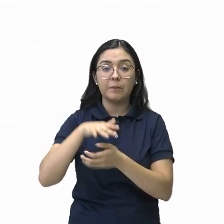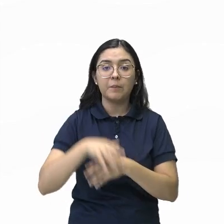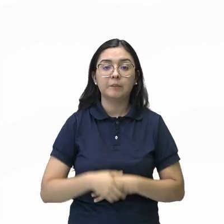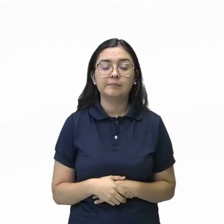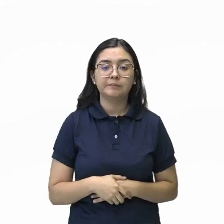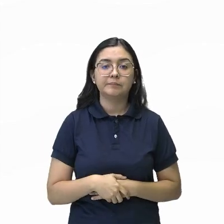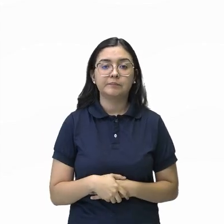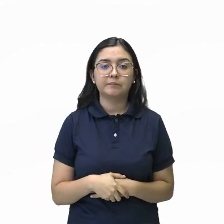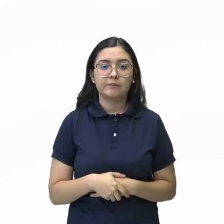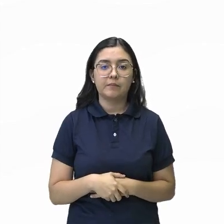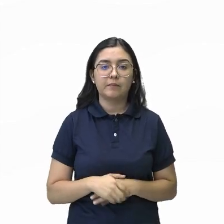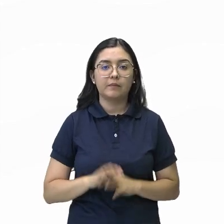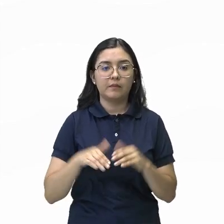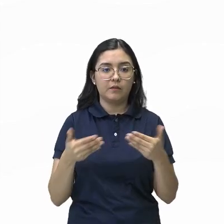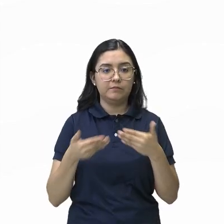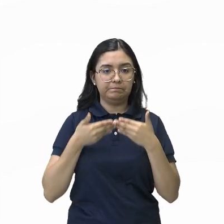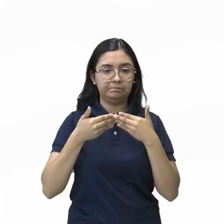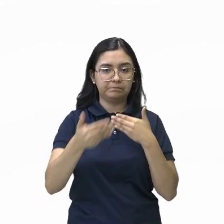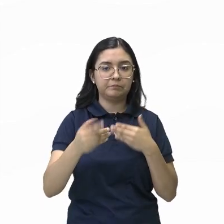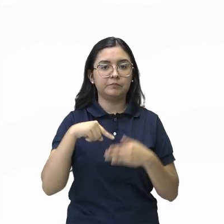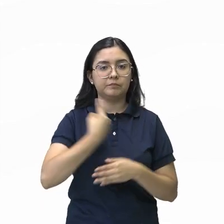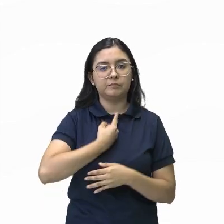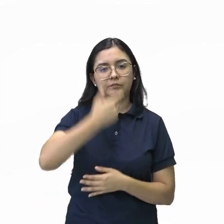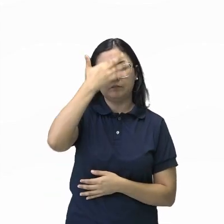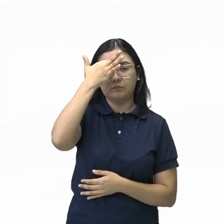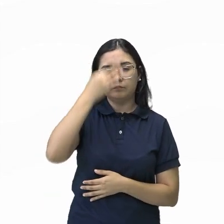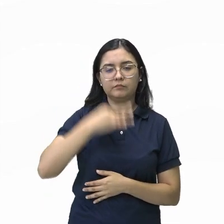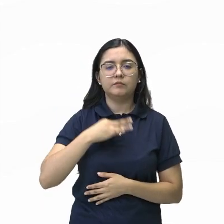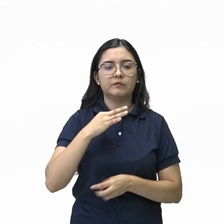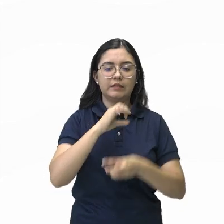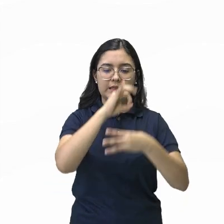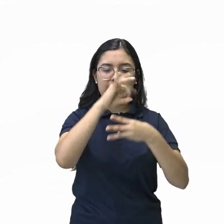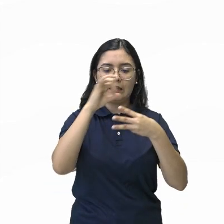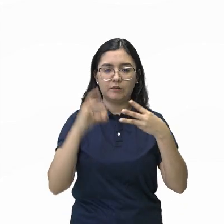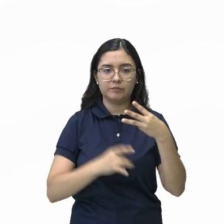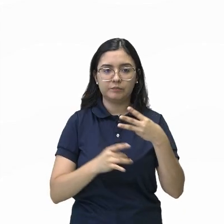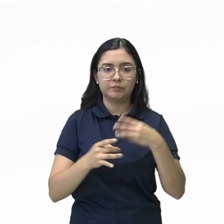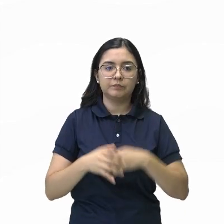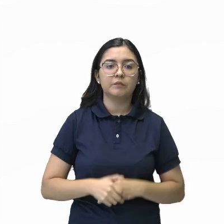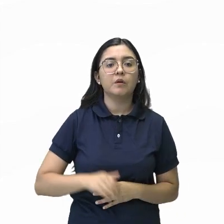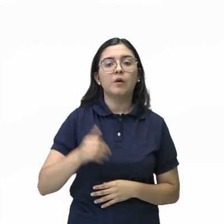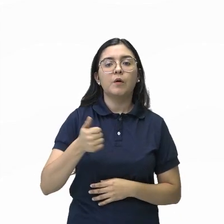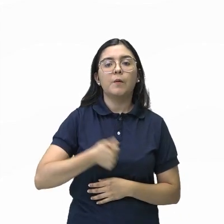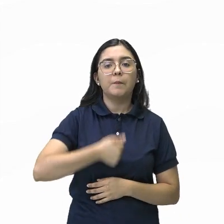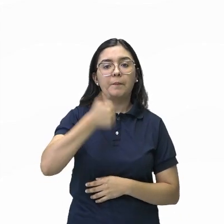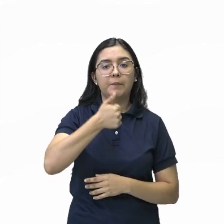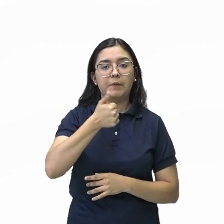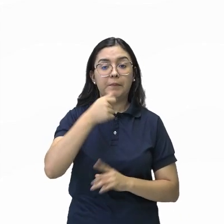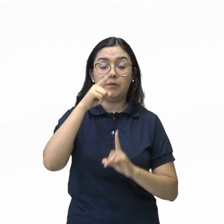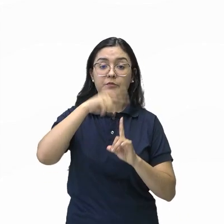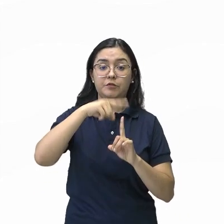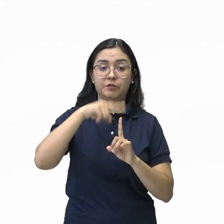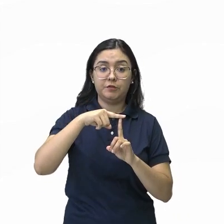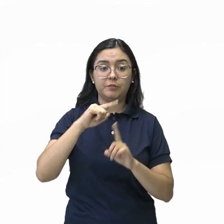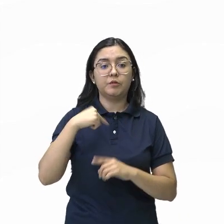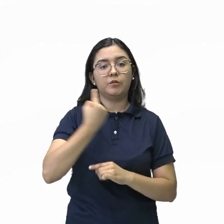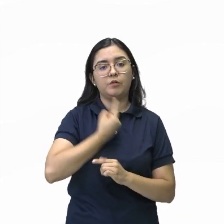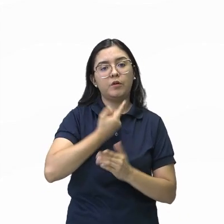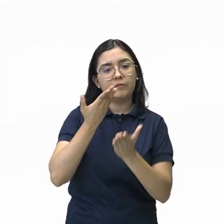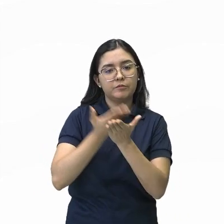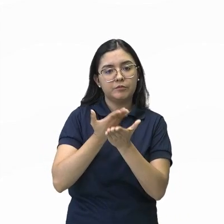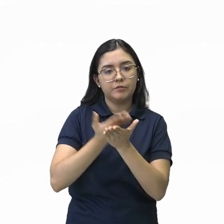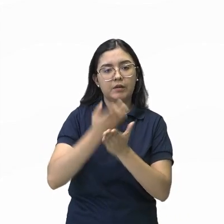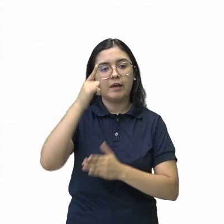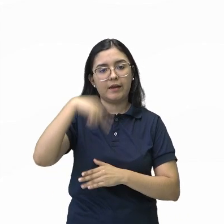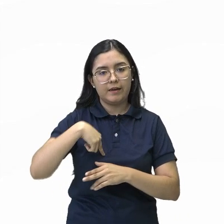certo? Então, vamos avançar aí para entender cada um desses tipos. O primeiro tipo que a gente vai entender aí